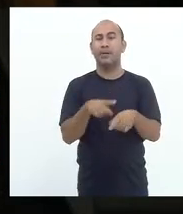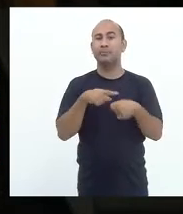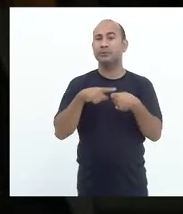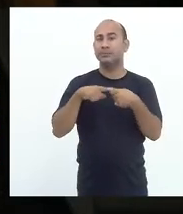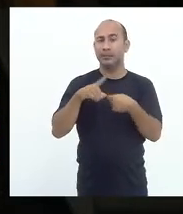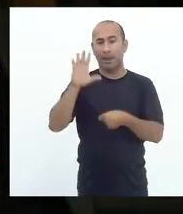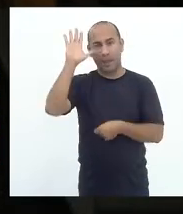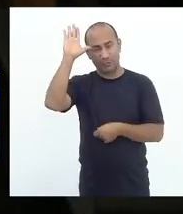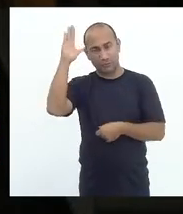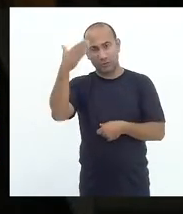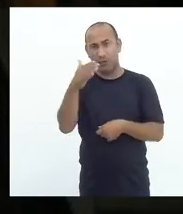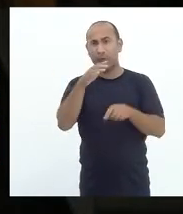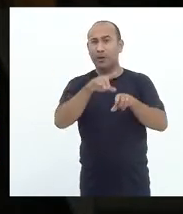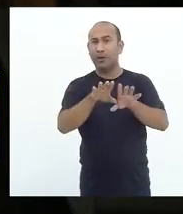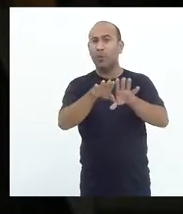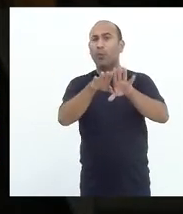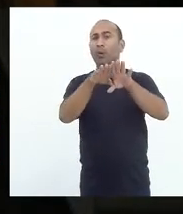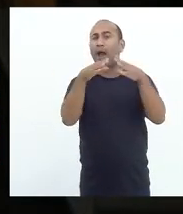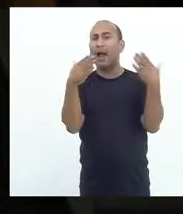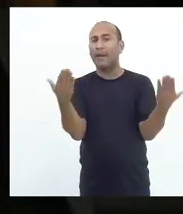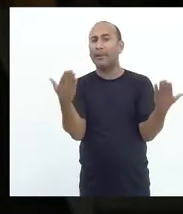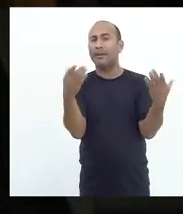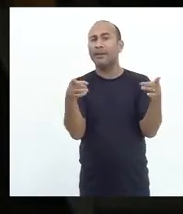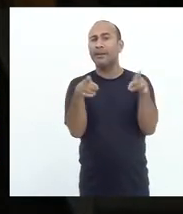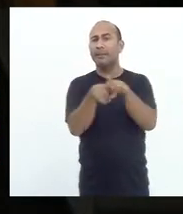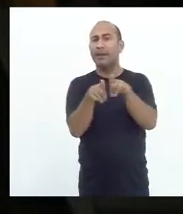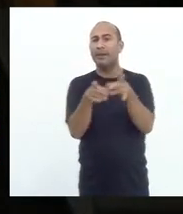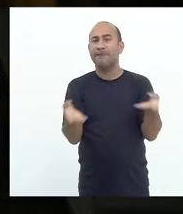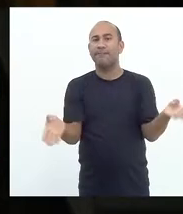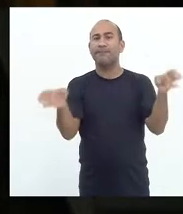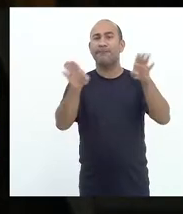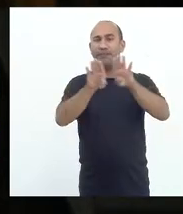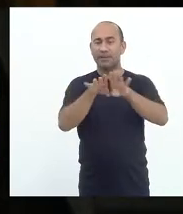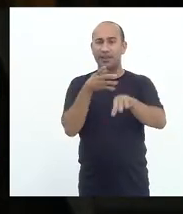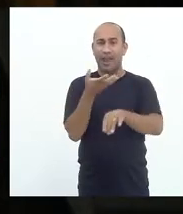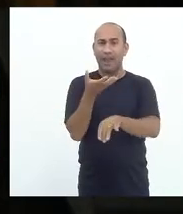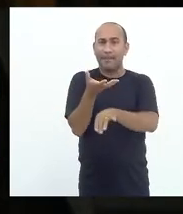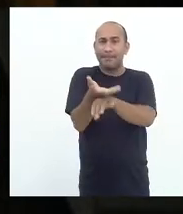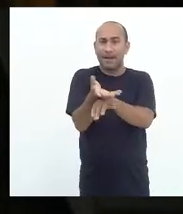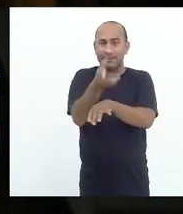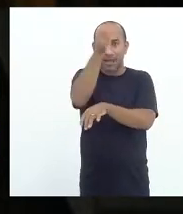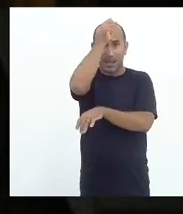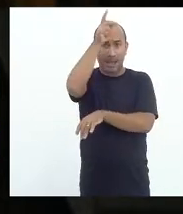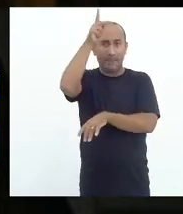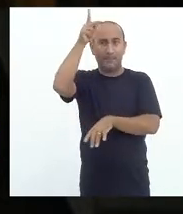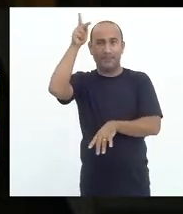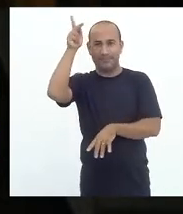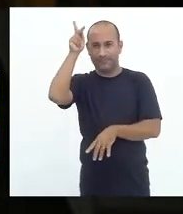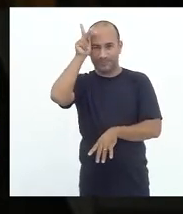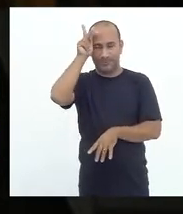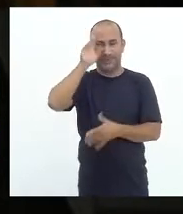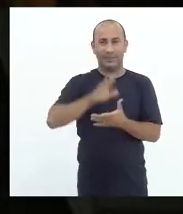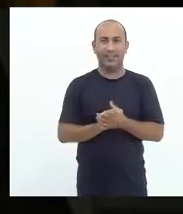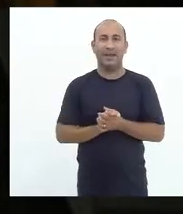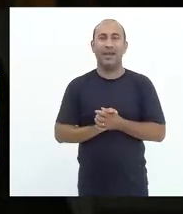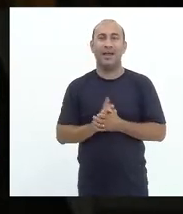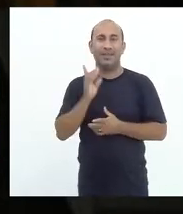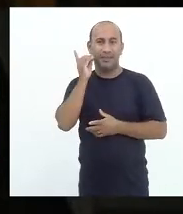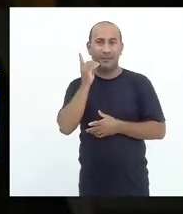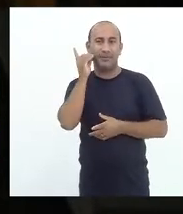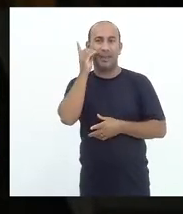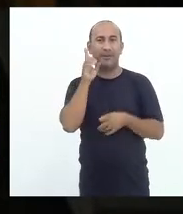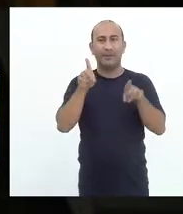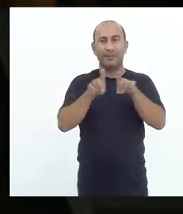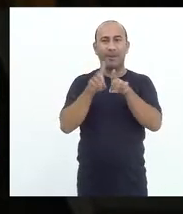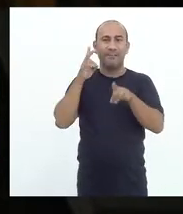decide quando abre e fecha as praças públicas. O dublê de deputado e vereador, Eliomar